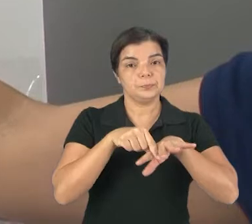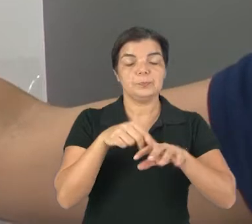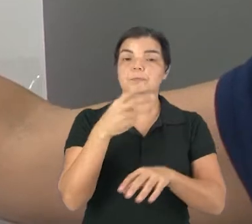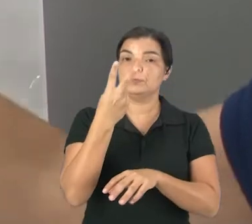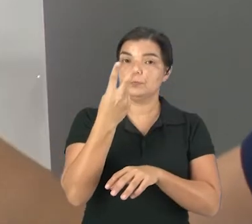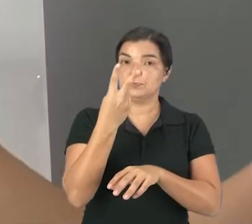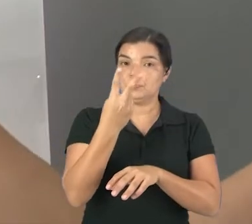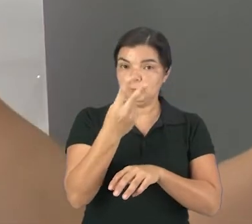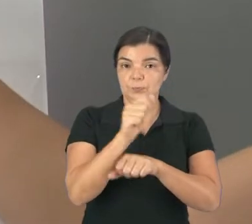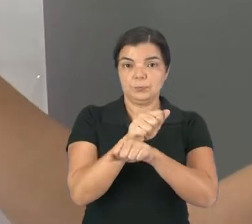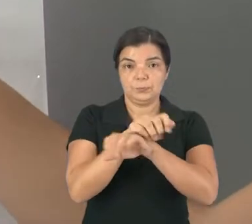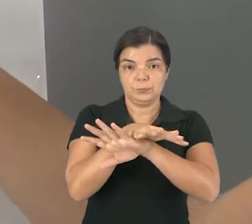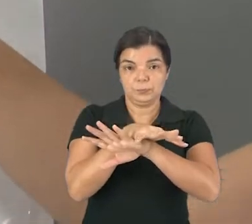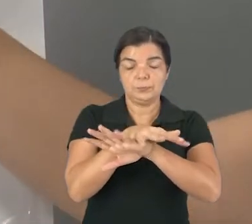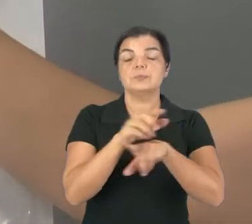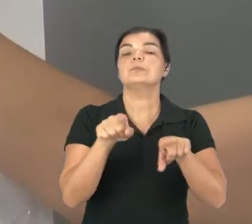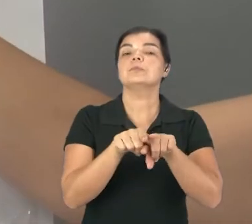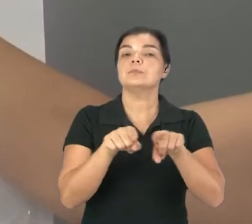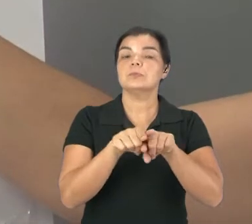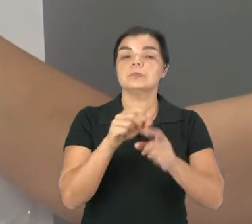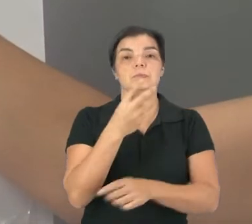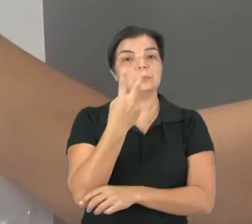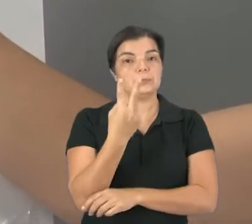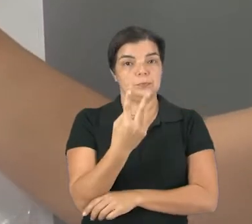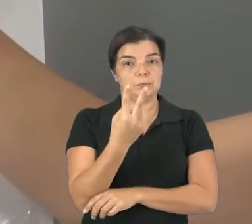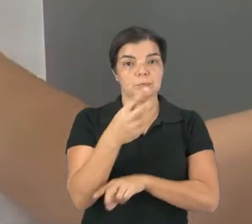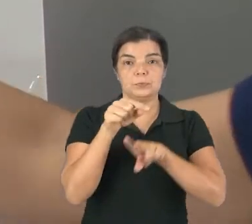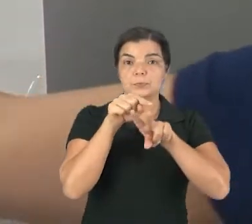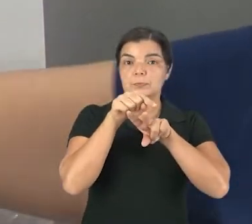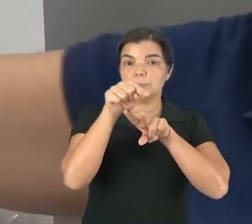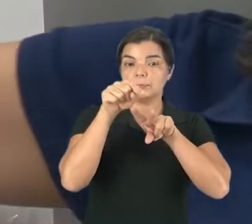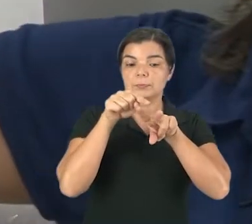2 asinhas e também 2